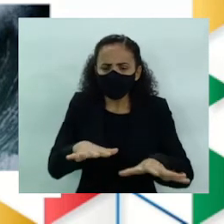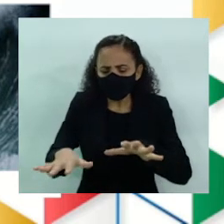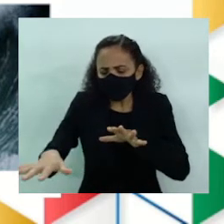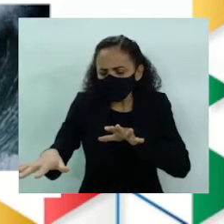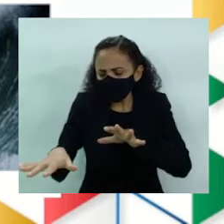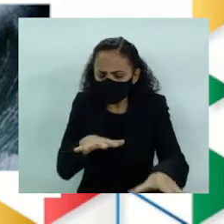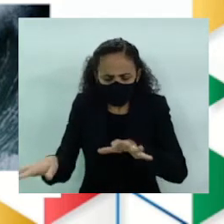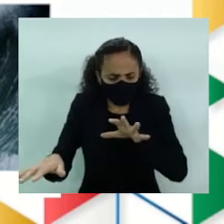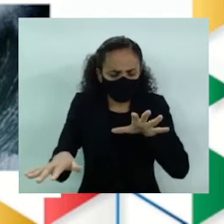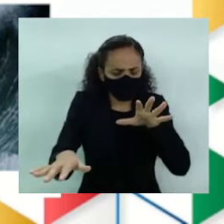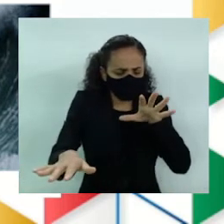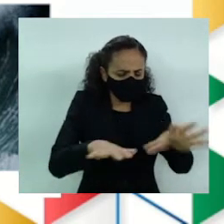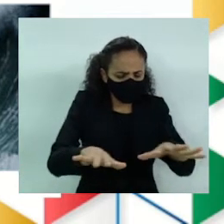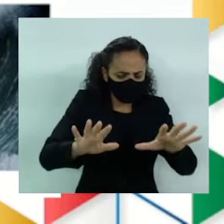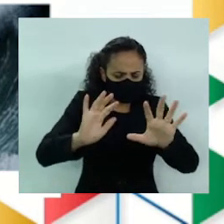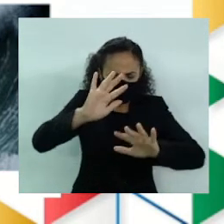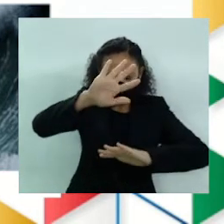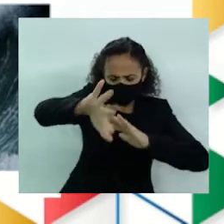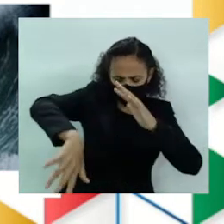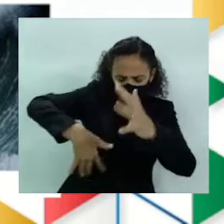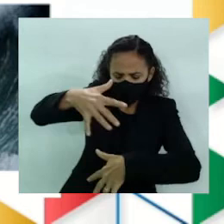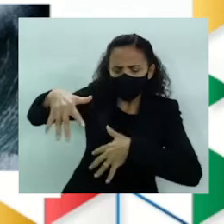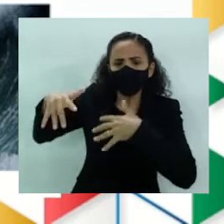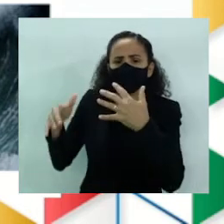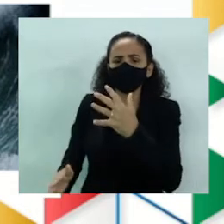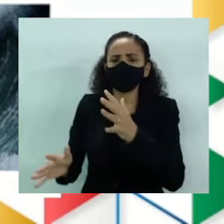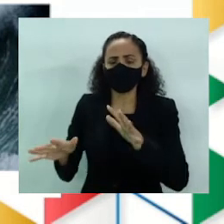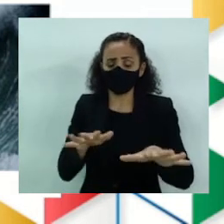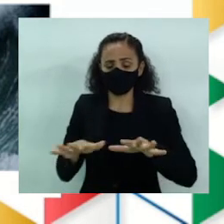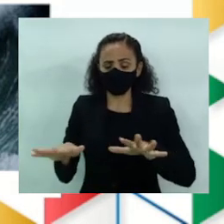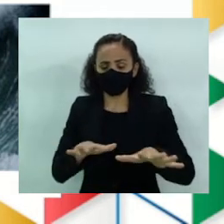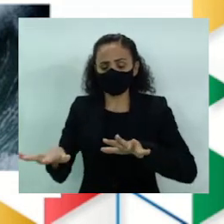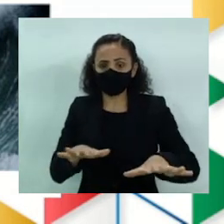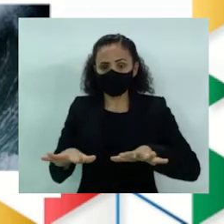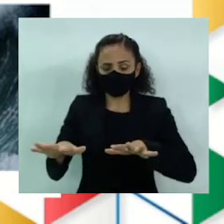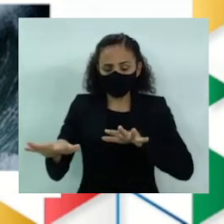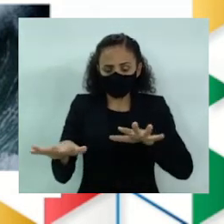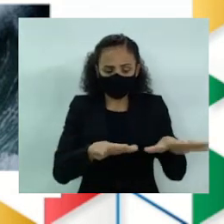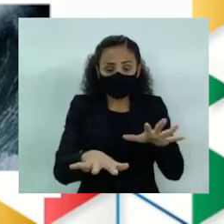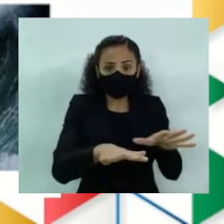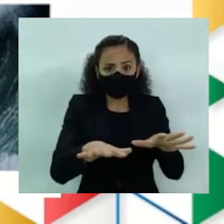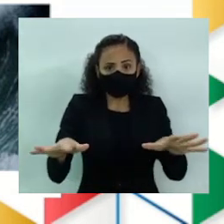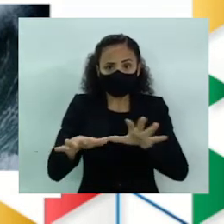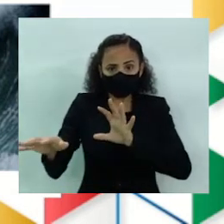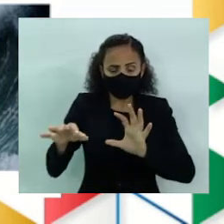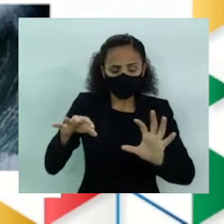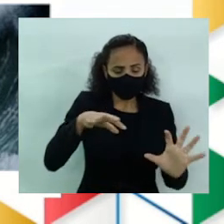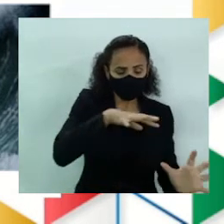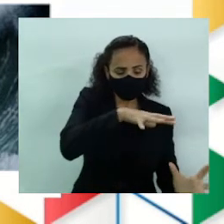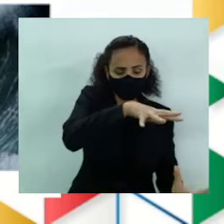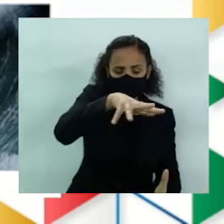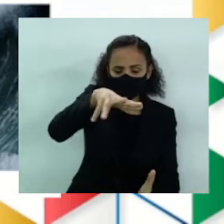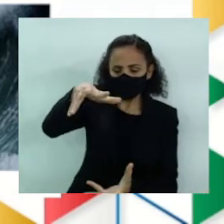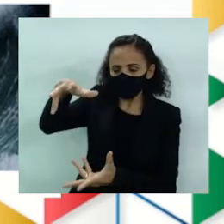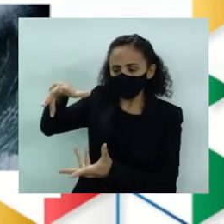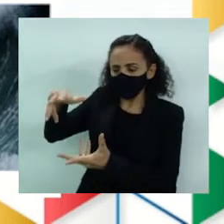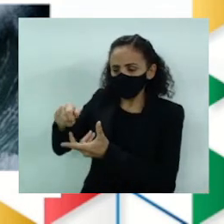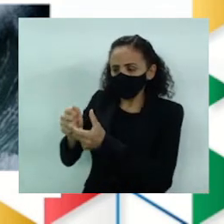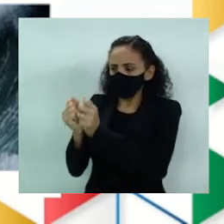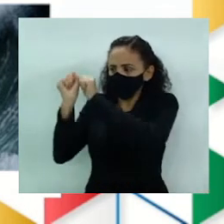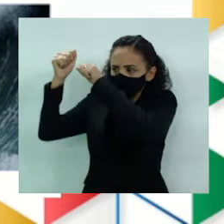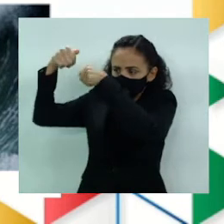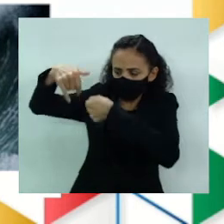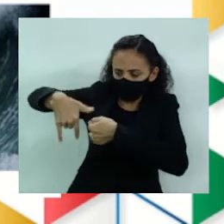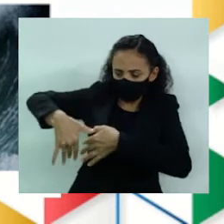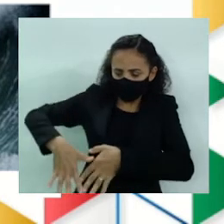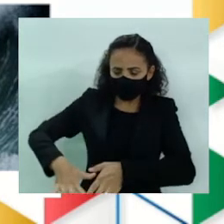passageira da superfície da Terra, que ocorrem por meio de movimento das placas tectônicas, bem como as atividades vulcânicas e